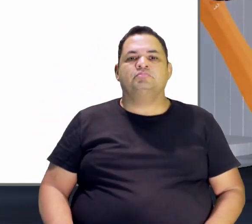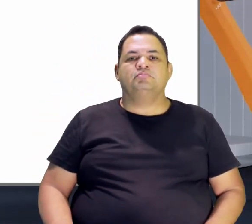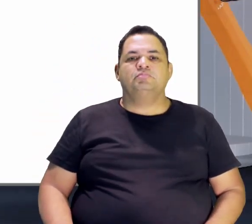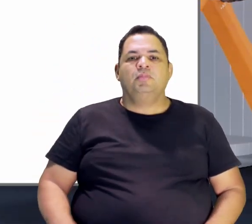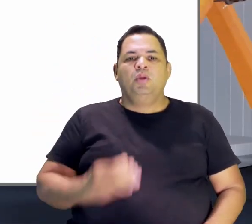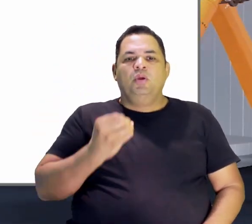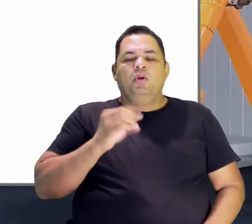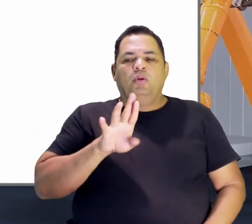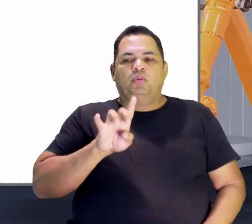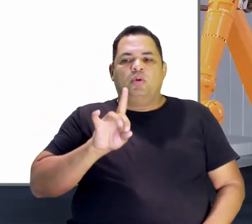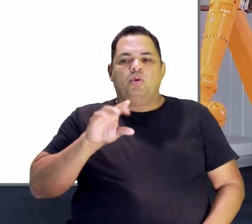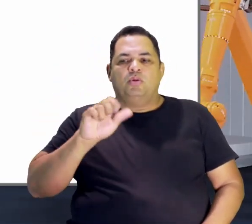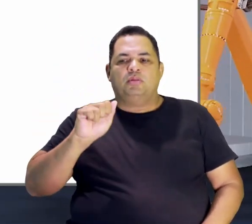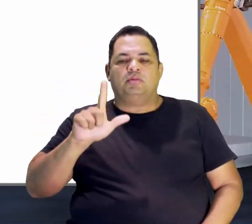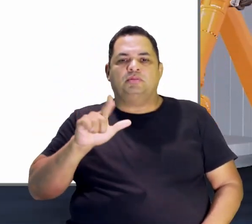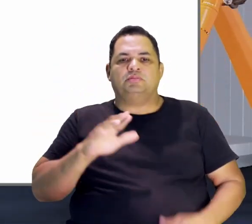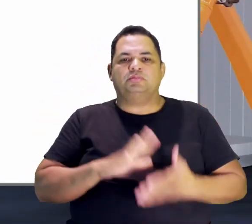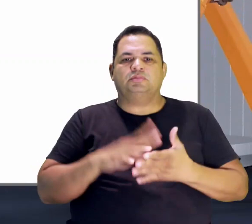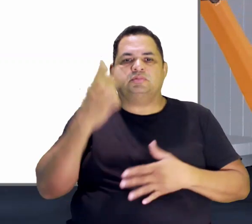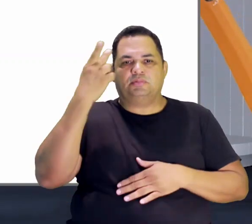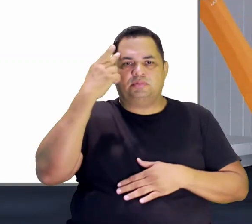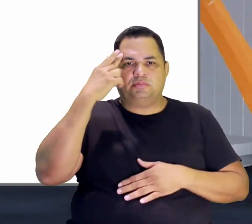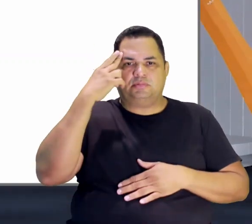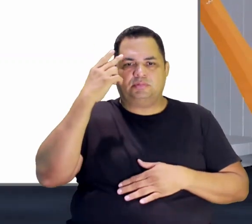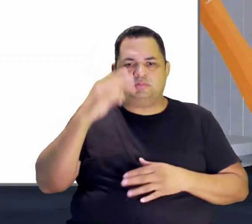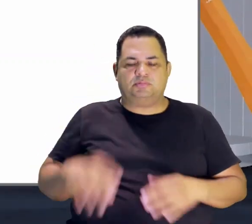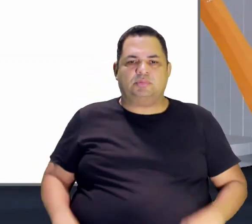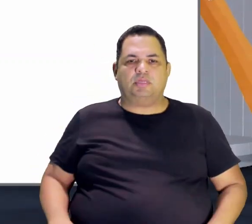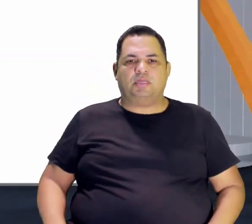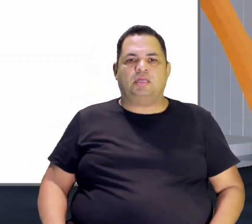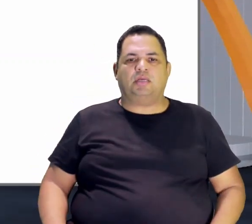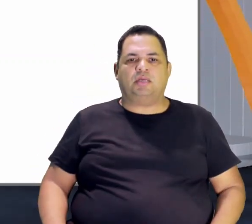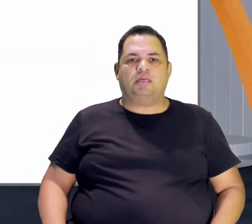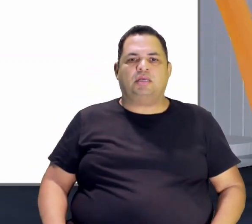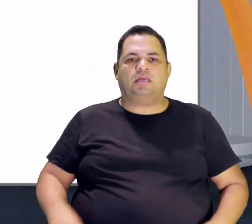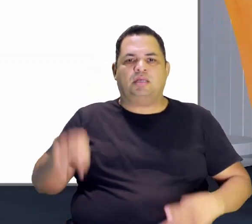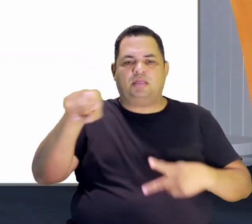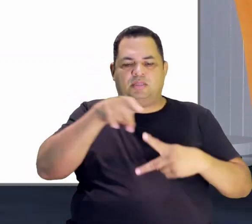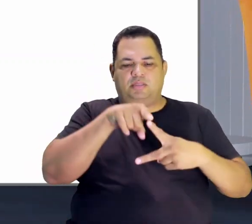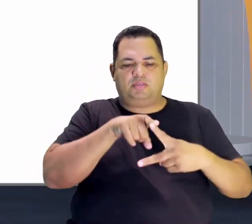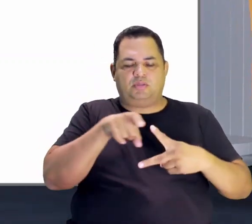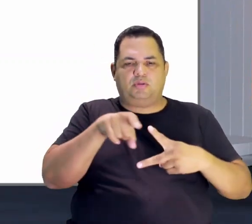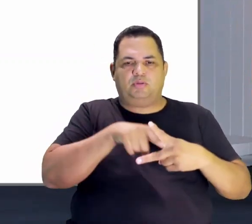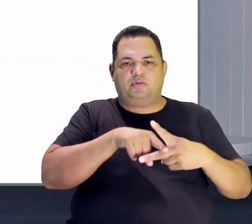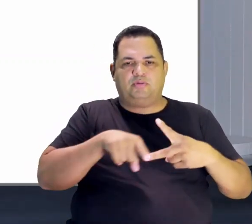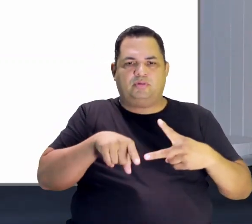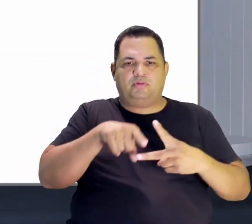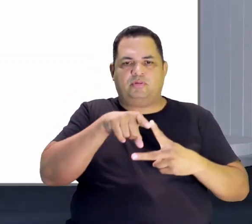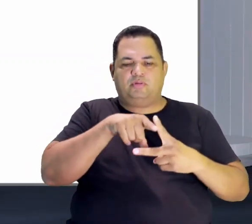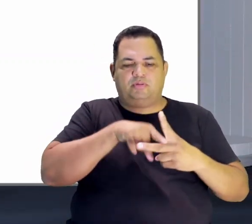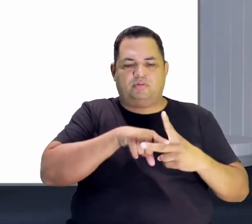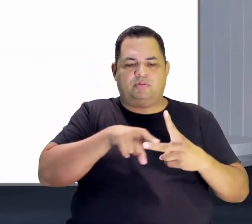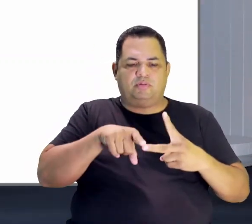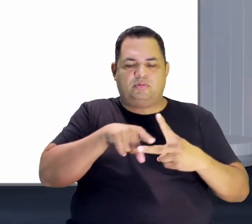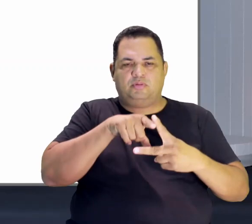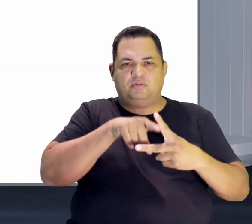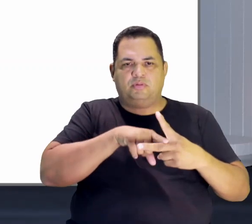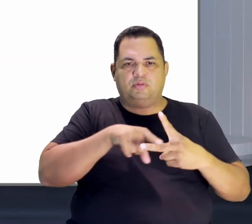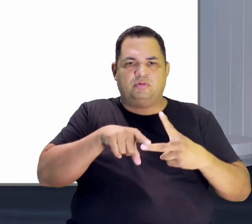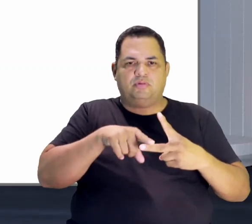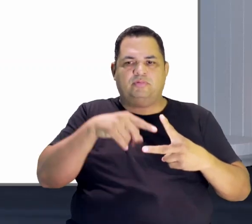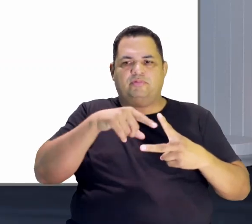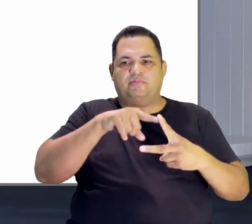ortogonal. Ser normal é estar a 90 graus da superfície. Só que a superfície pode estar inclinada. O corpo também vai ter que estar